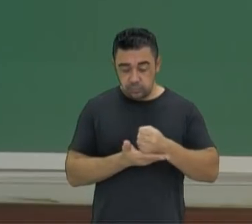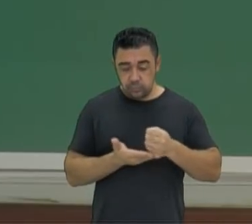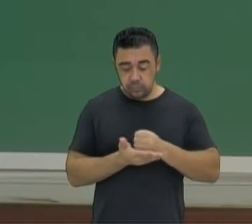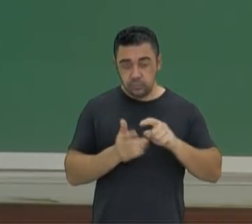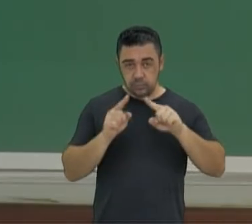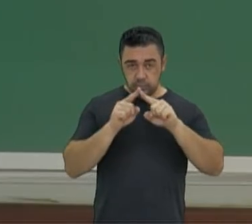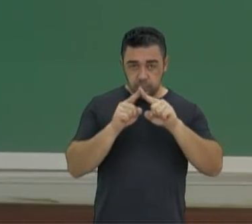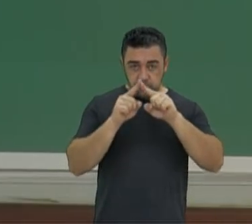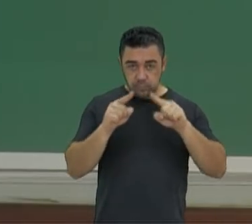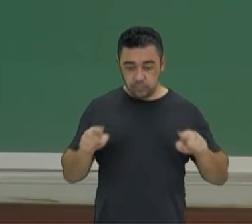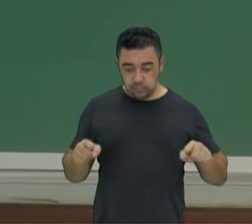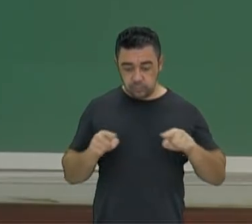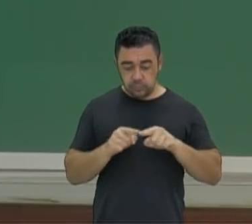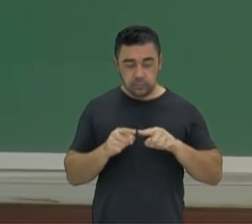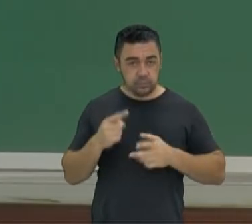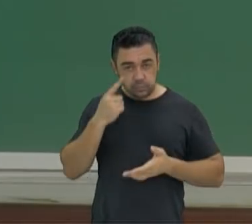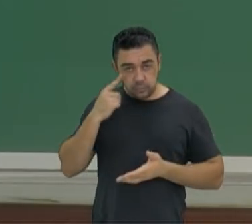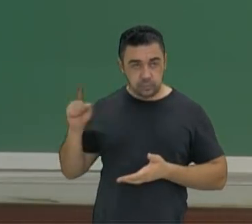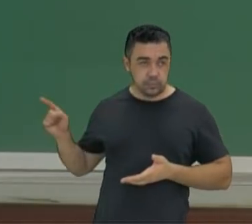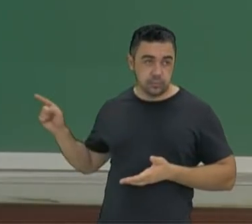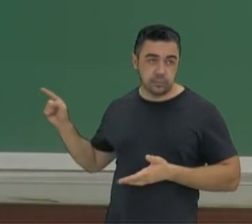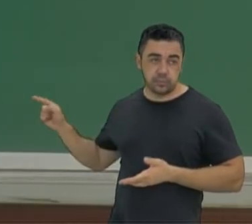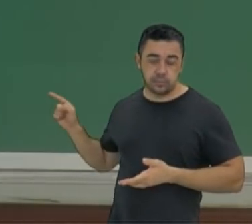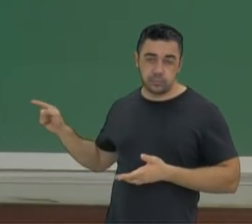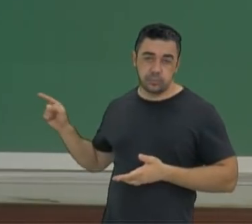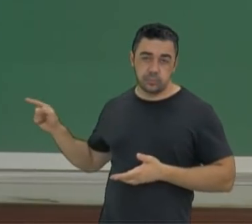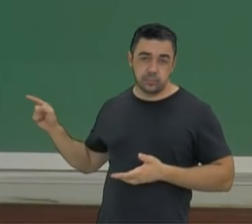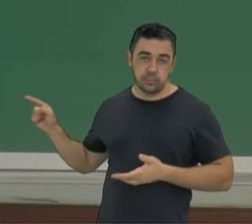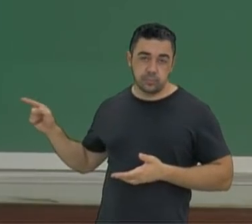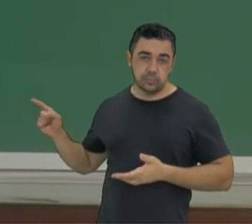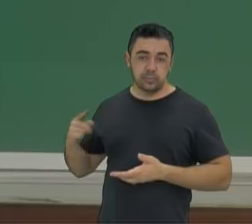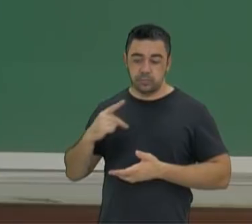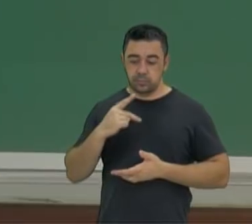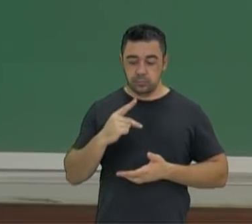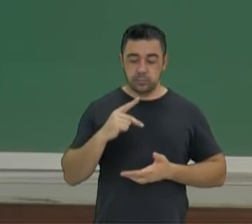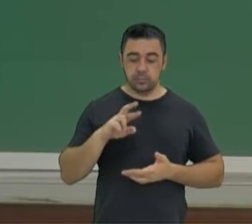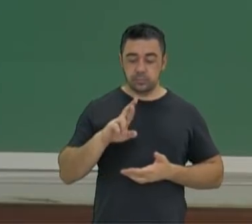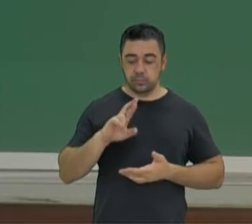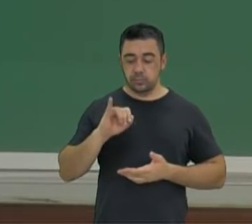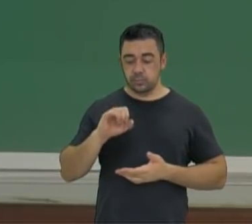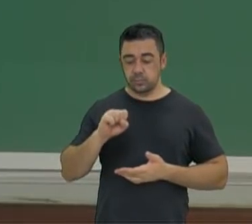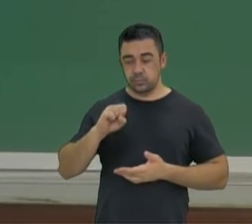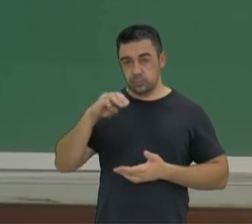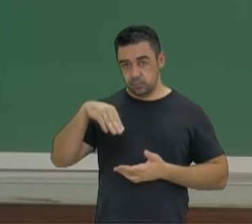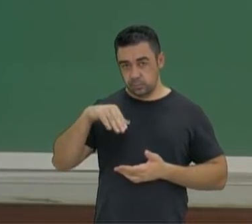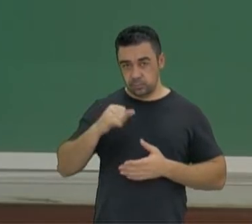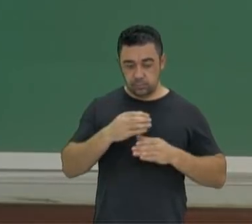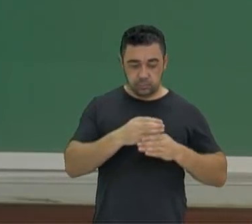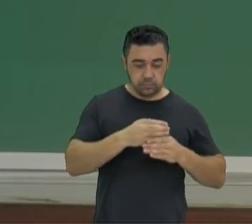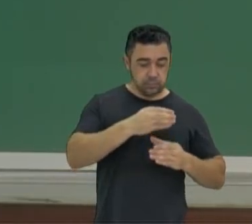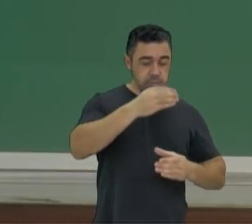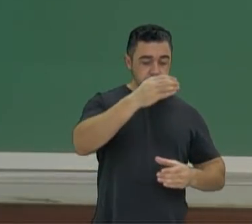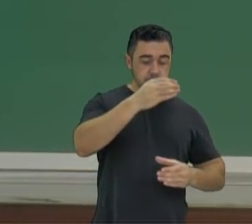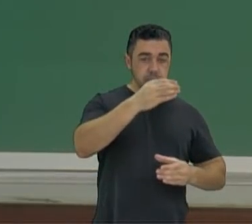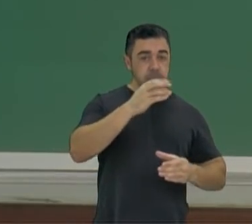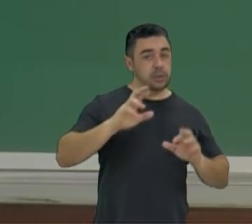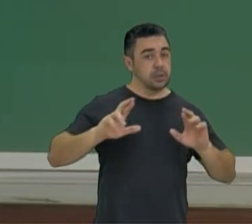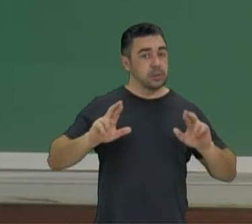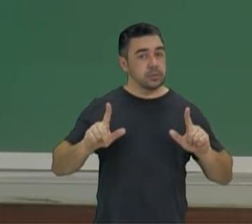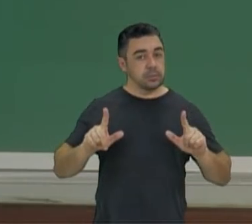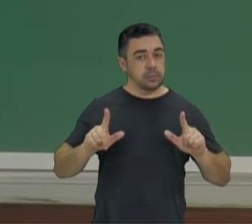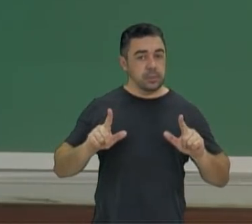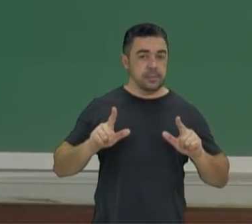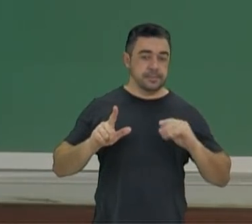faz parte da sua base. No caso do prisma, diferente da pirâmide, a gente tem que pensar o quê?